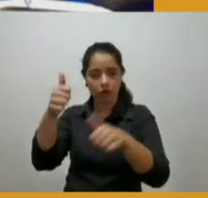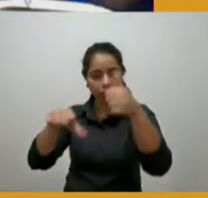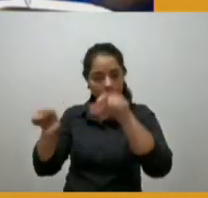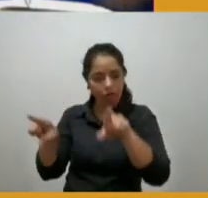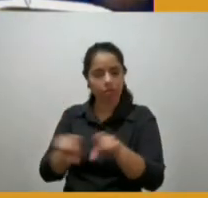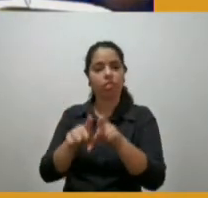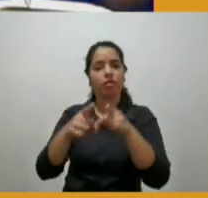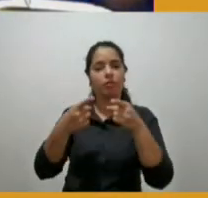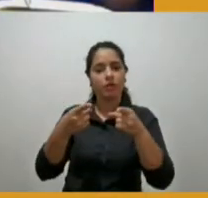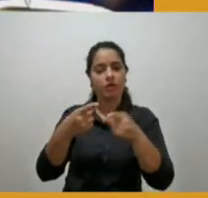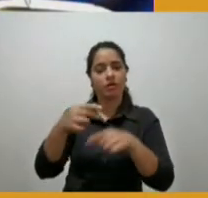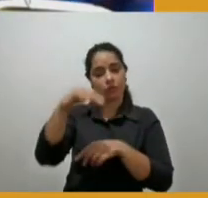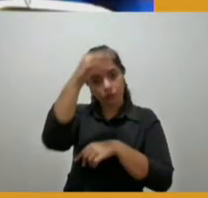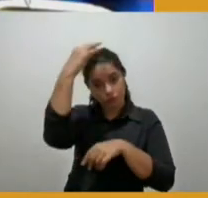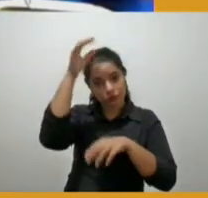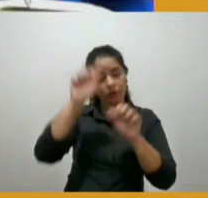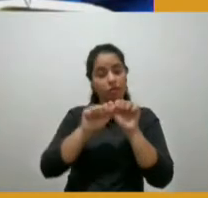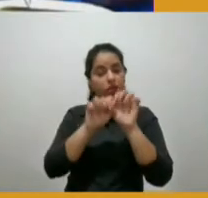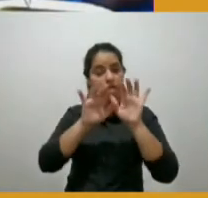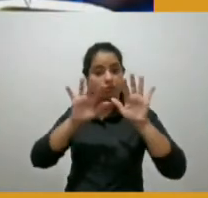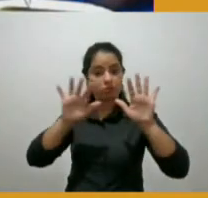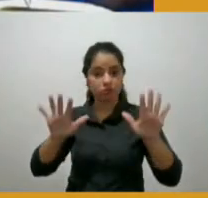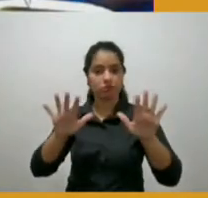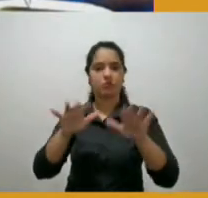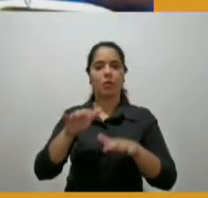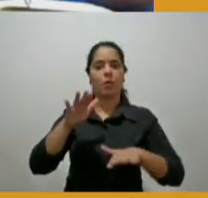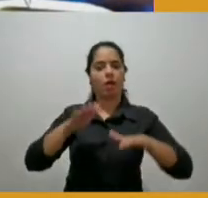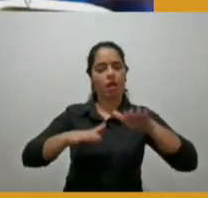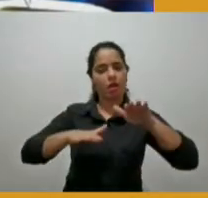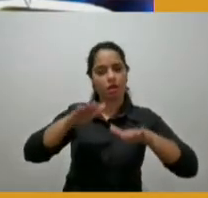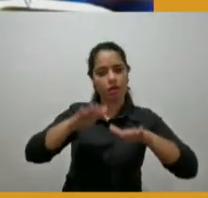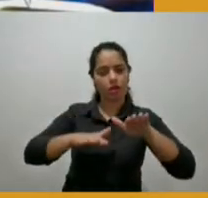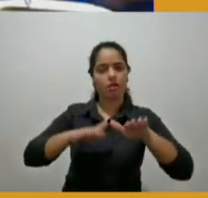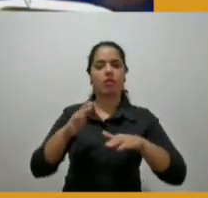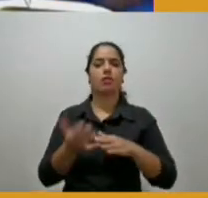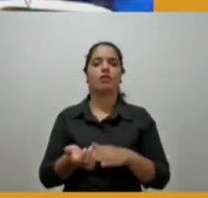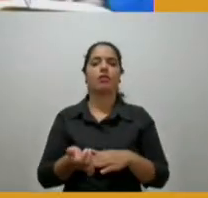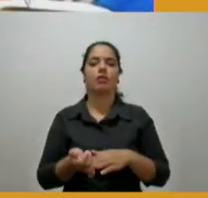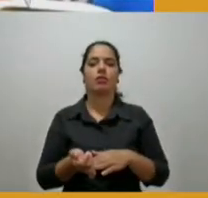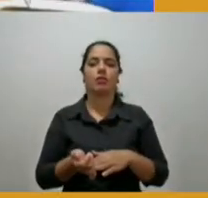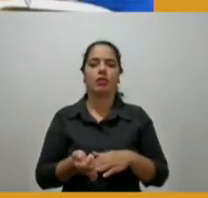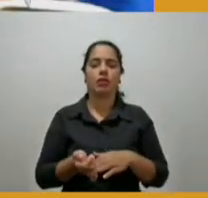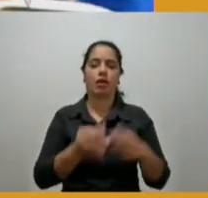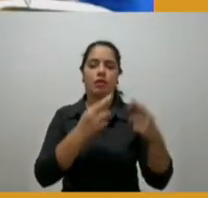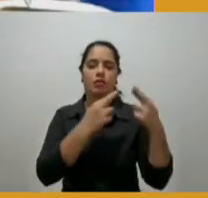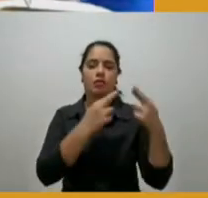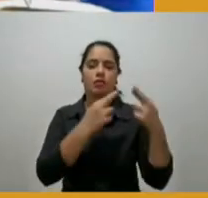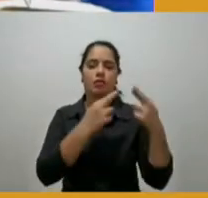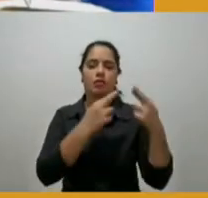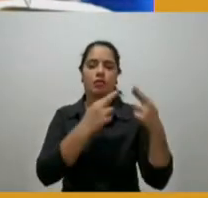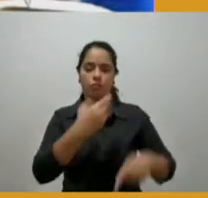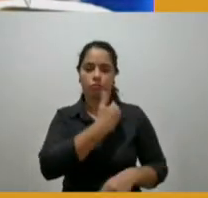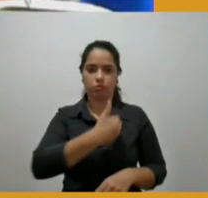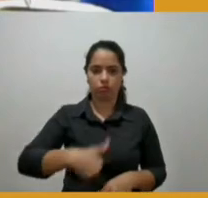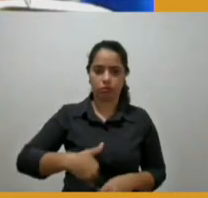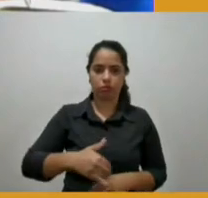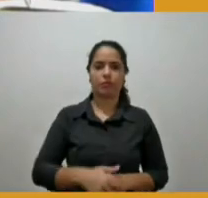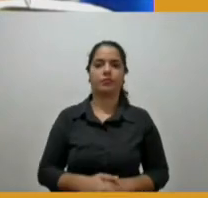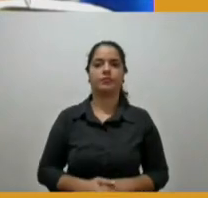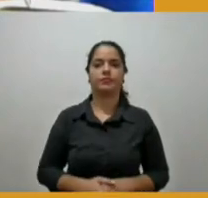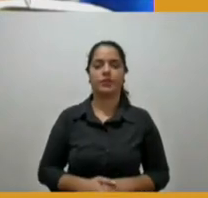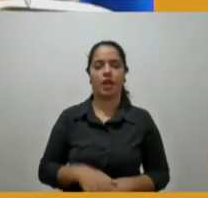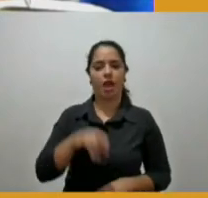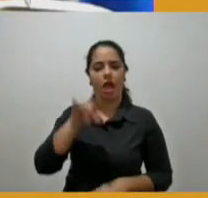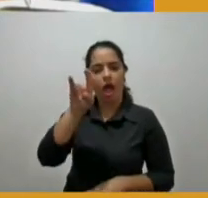Então, a transparência e o equilíbrio fiscal e a responsabilidade com políticas públicas permite que a gente possa continuar atraindo empreendimentos